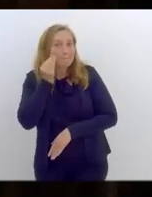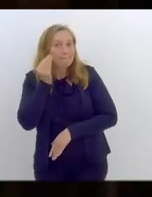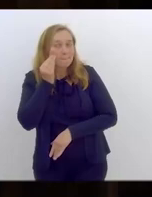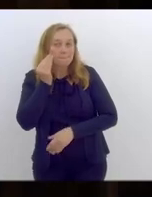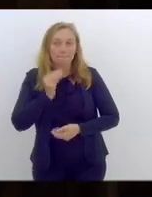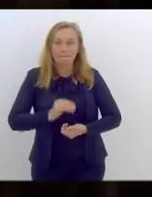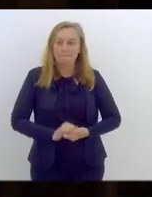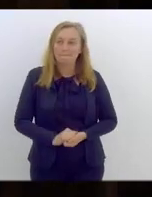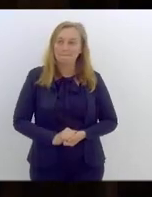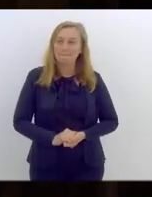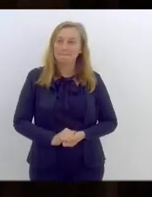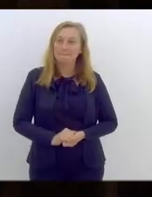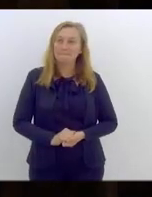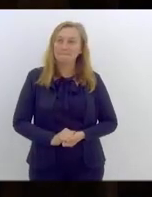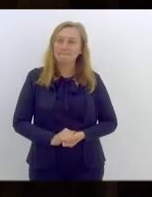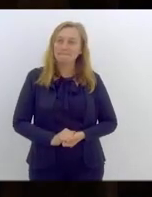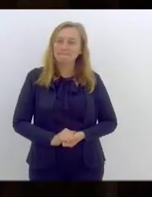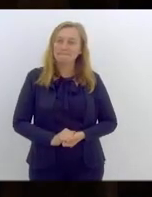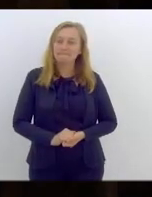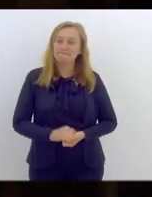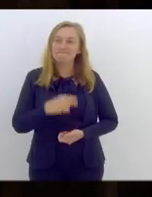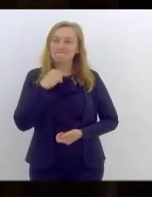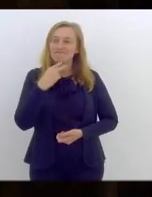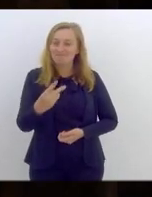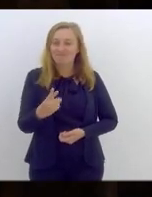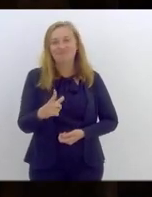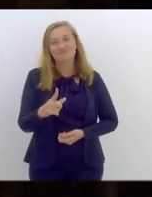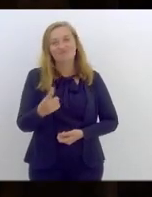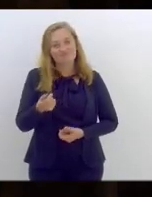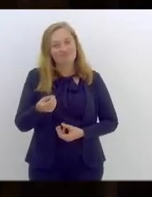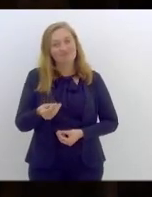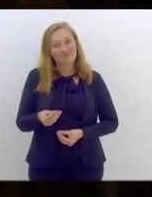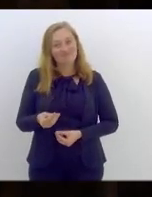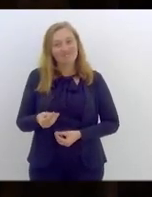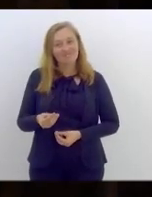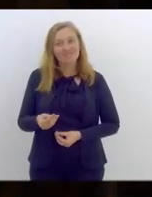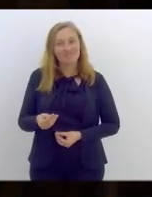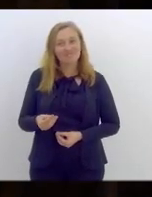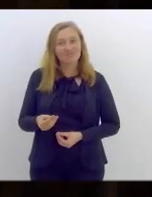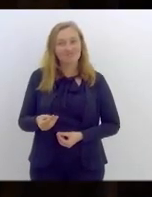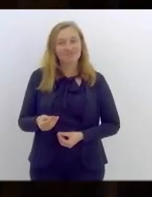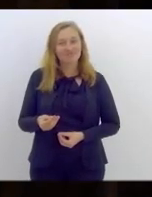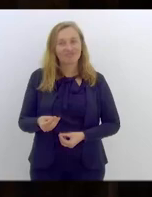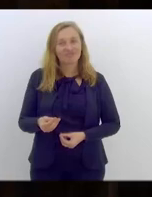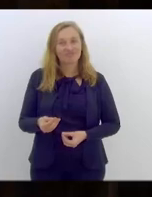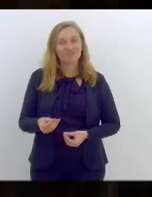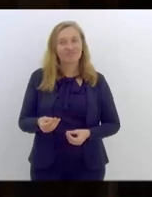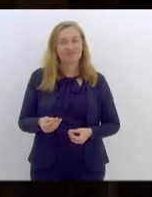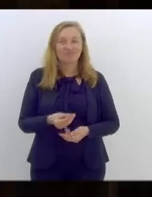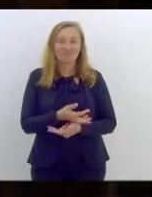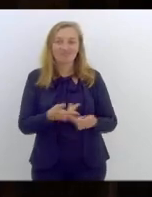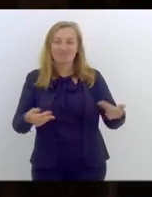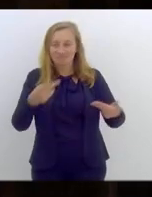Francisco deu vozes para muitas e